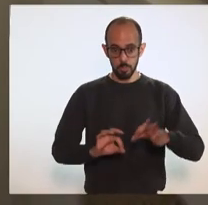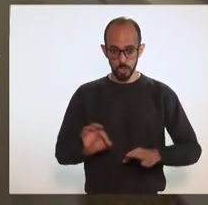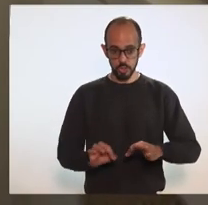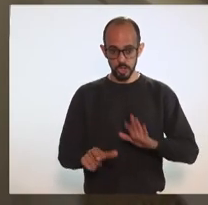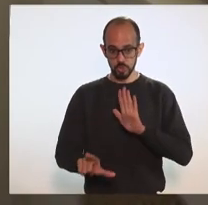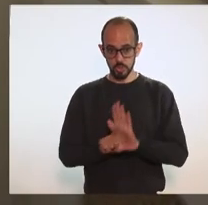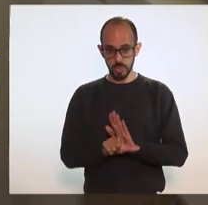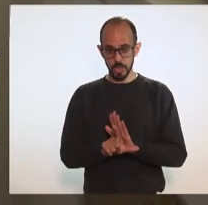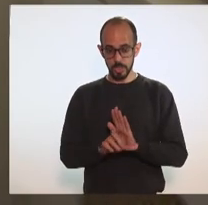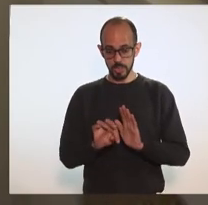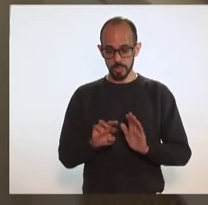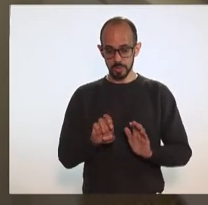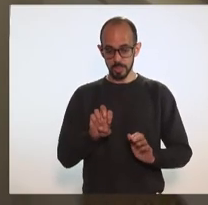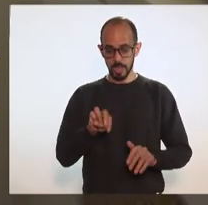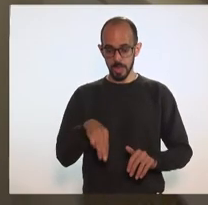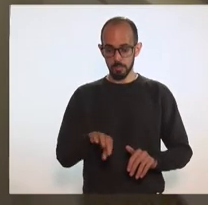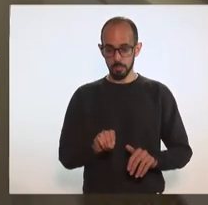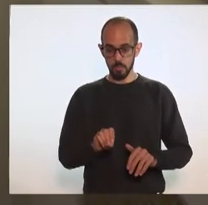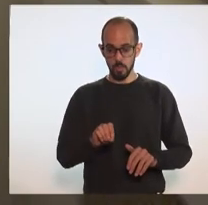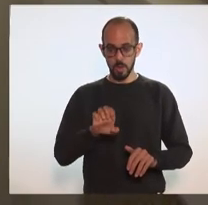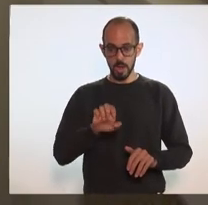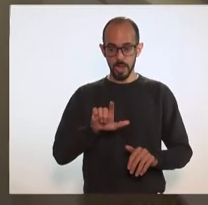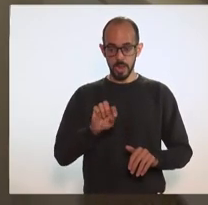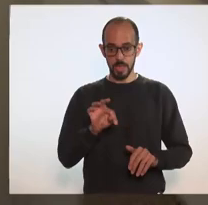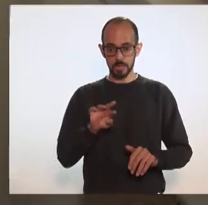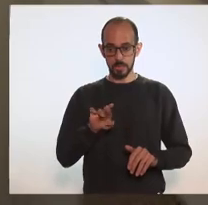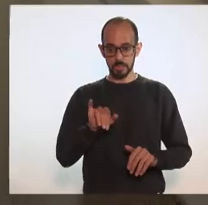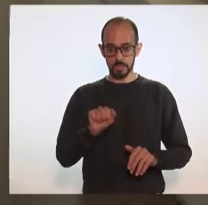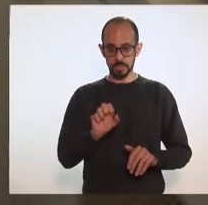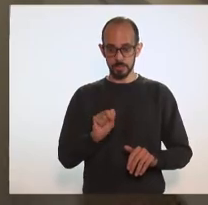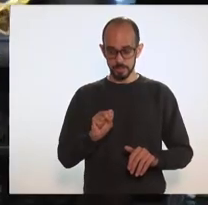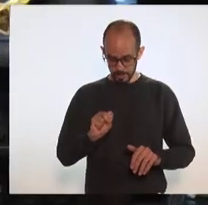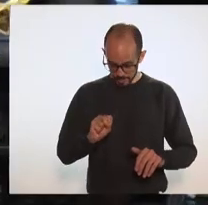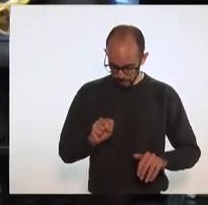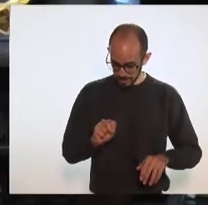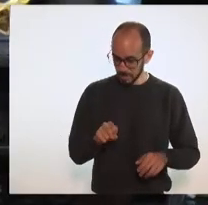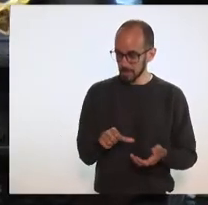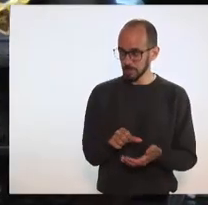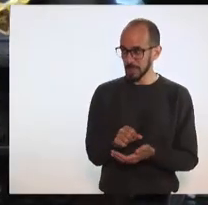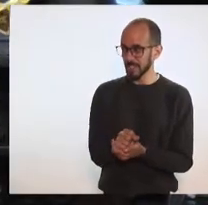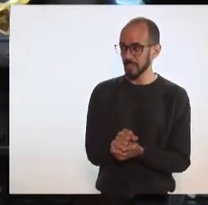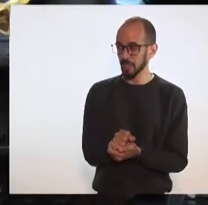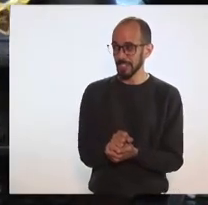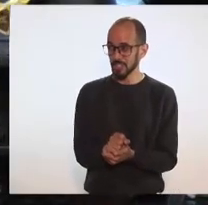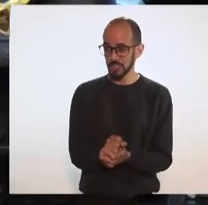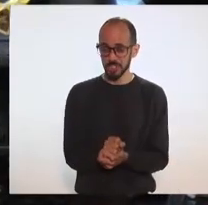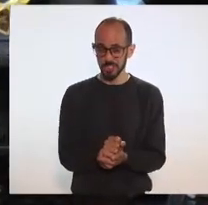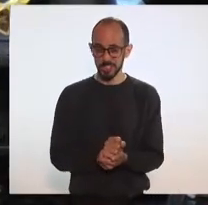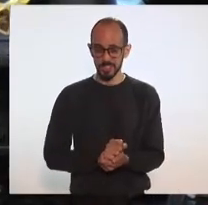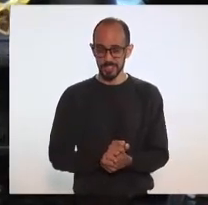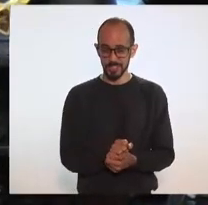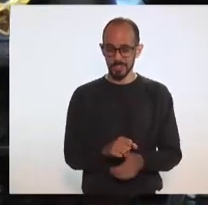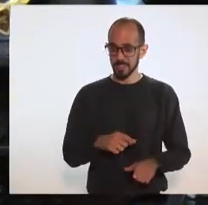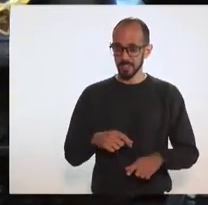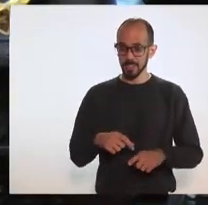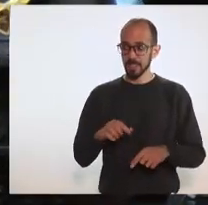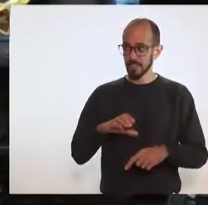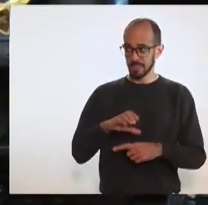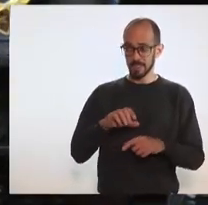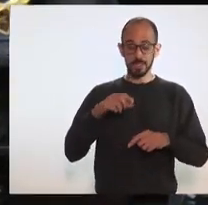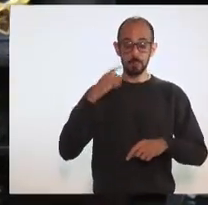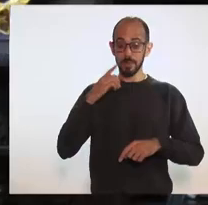E cria o o deputado Rodrigo Marcela Deputado Chico